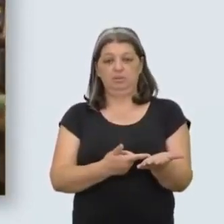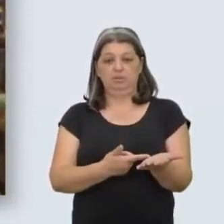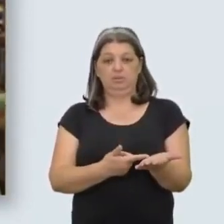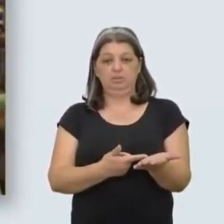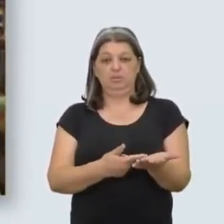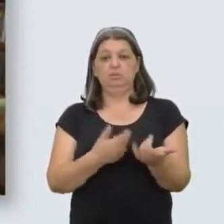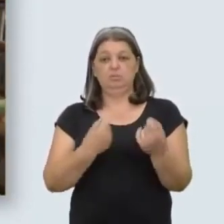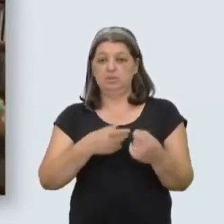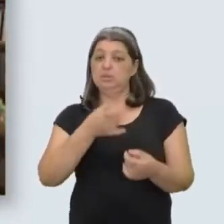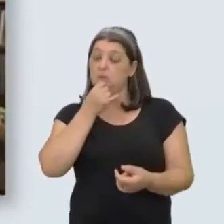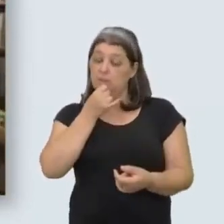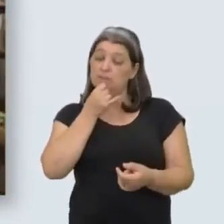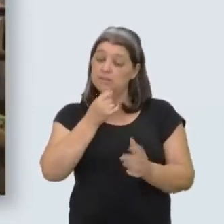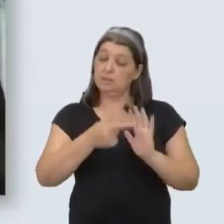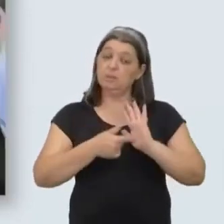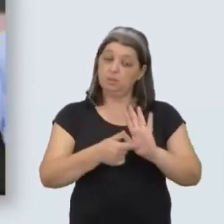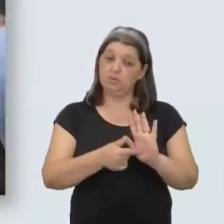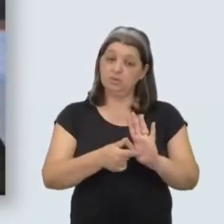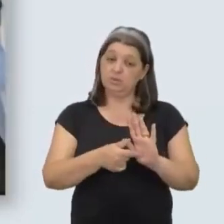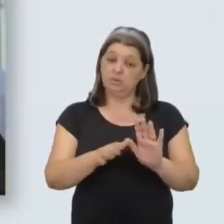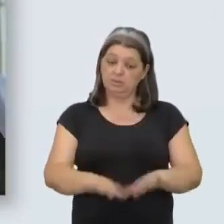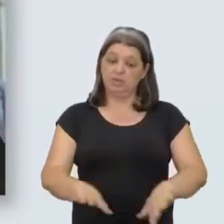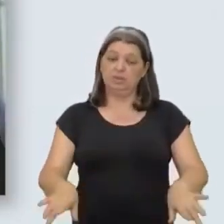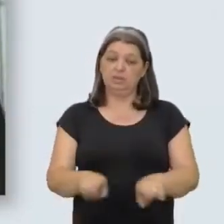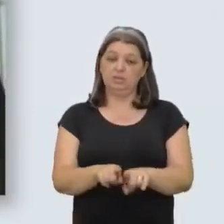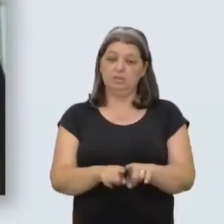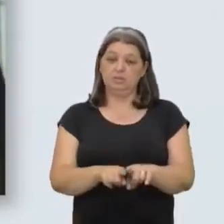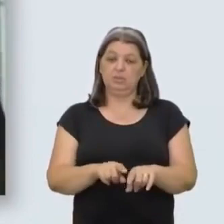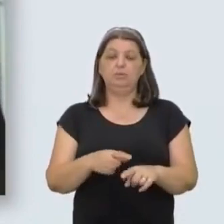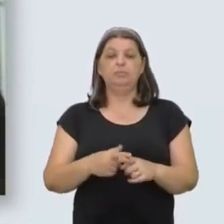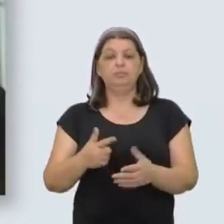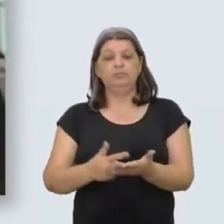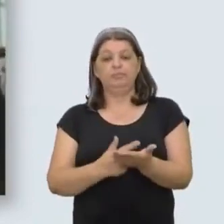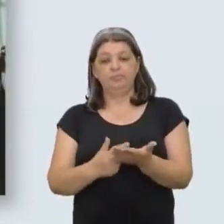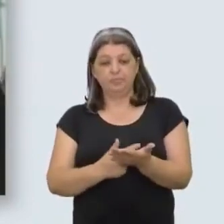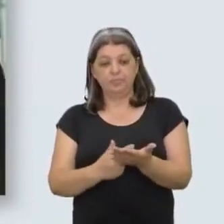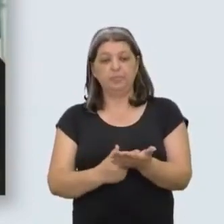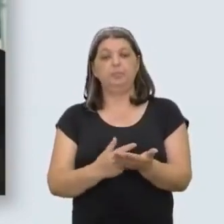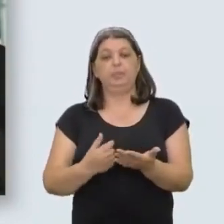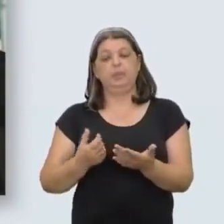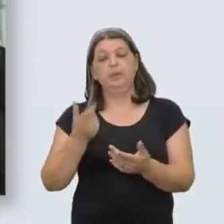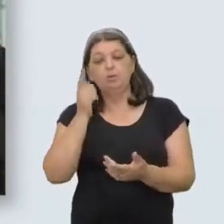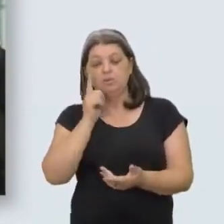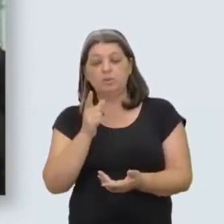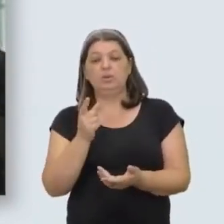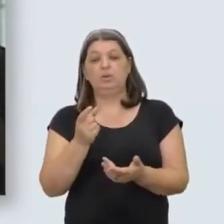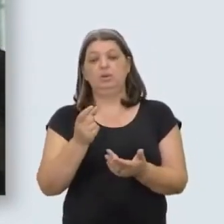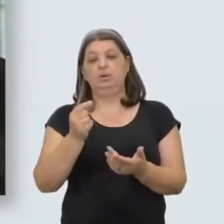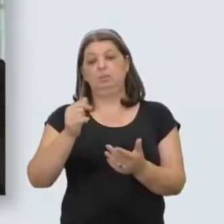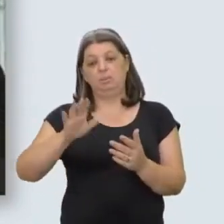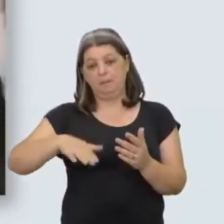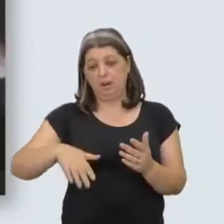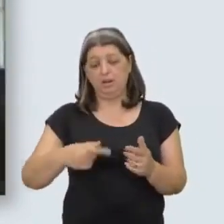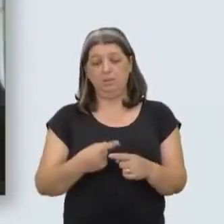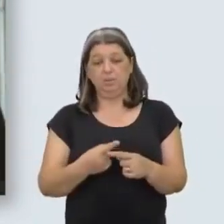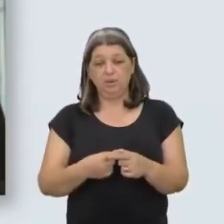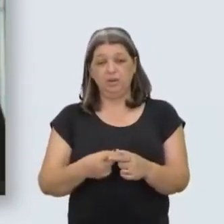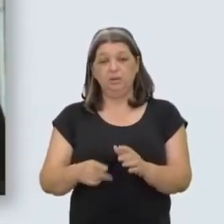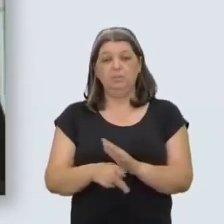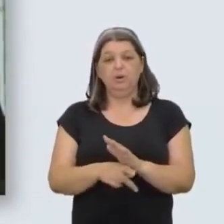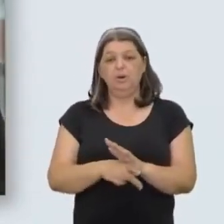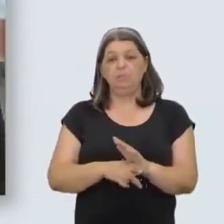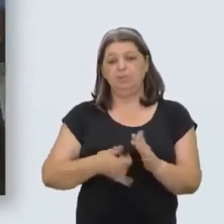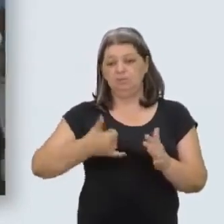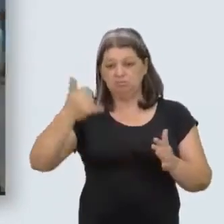o exemplo também da criança. O livro tinha que ser mais acessível, o preço principalmente. Eu julgo isso tá cada vez pior, assim, em relação ao